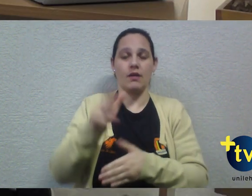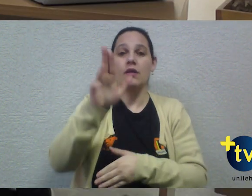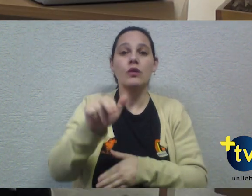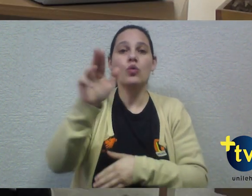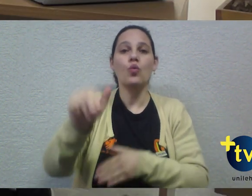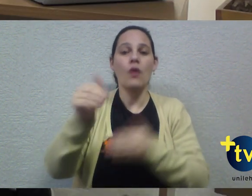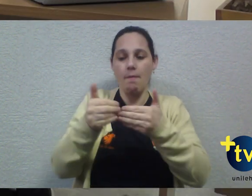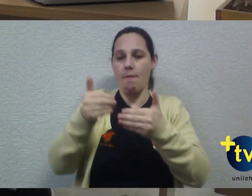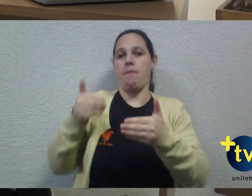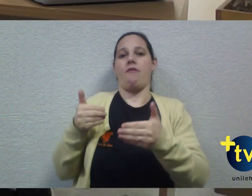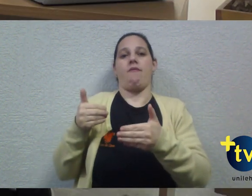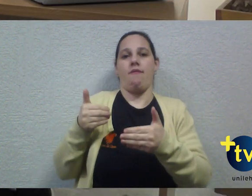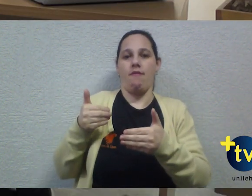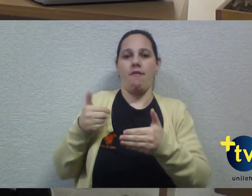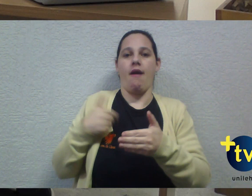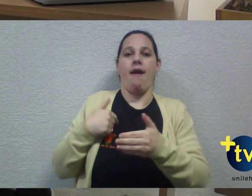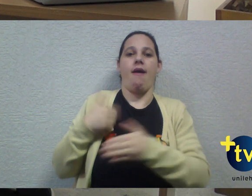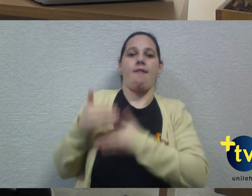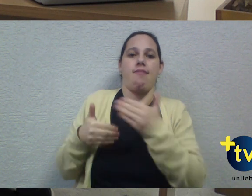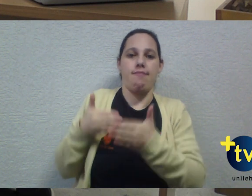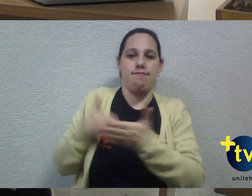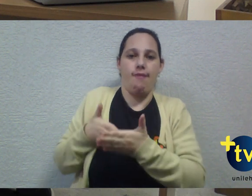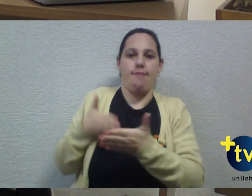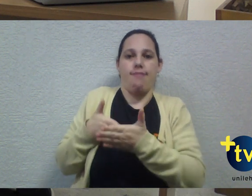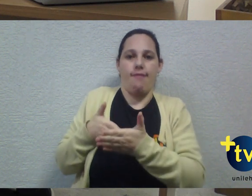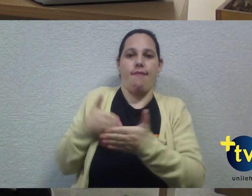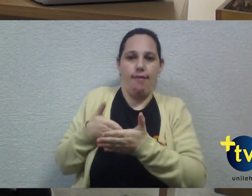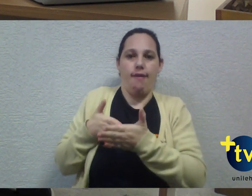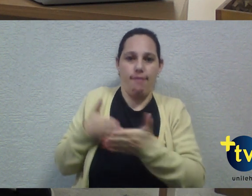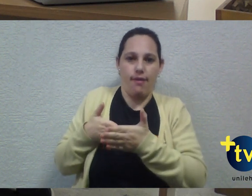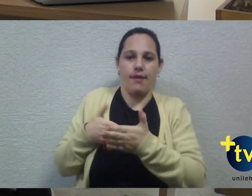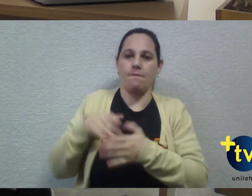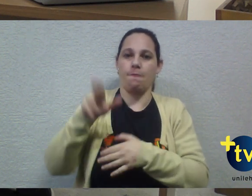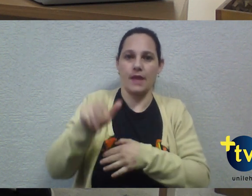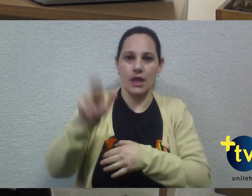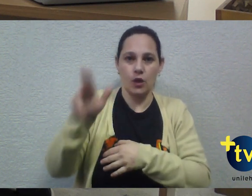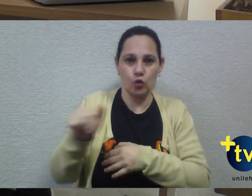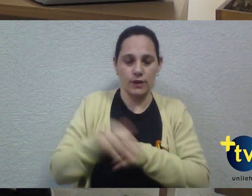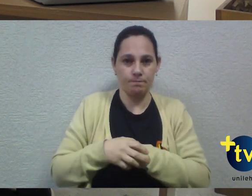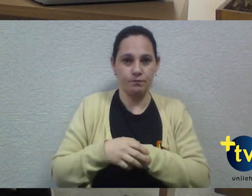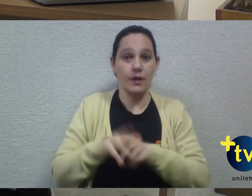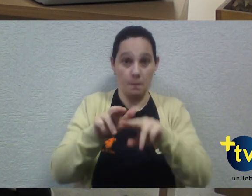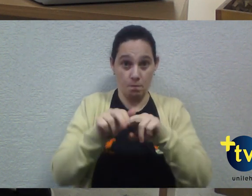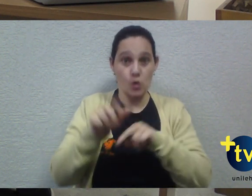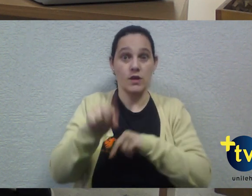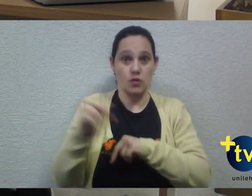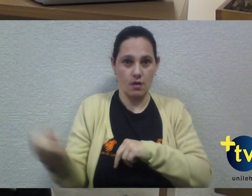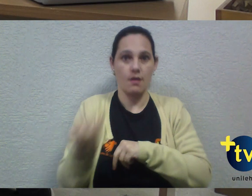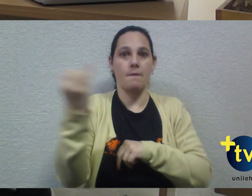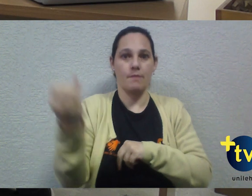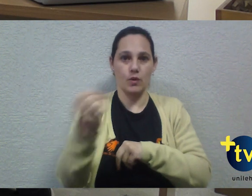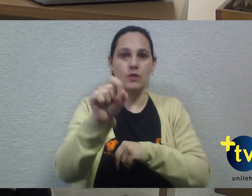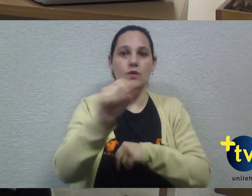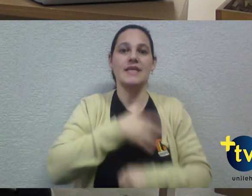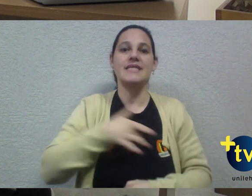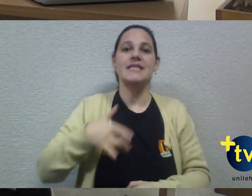principalmente você não ficar para trás no quesito da evolução tecnológica que está cada vez mais rápida. Por isso que é tão